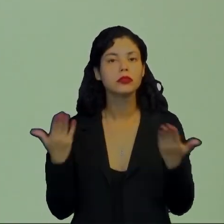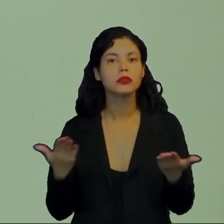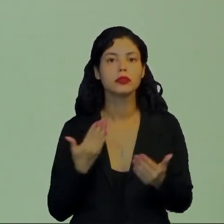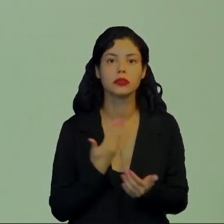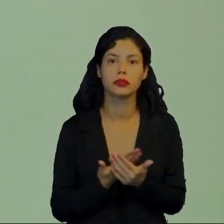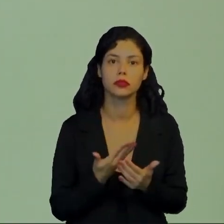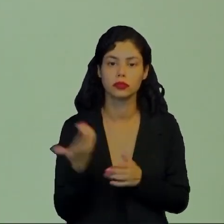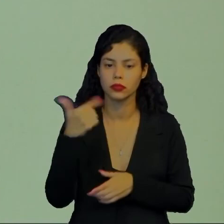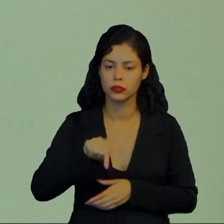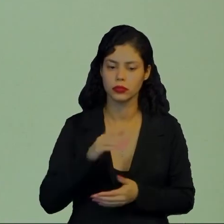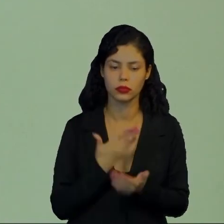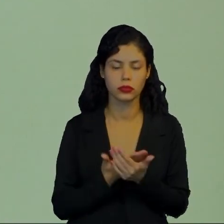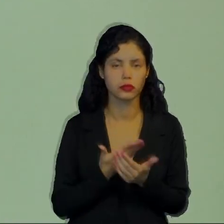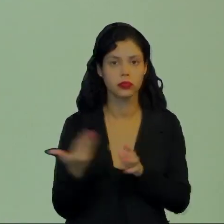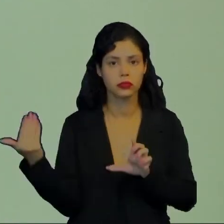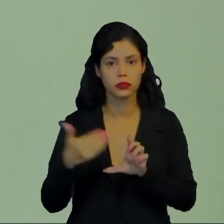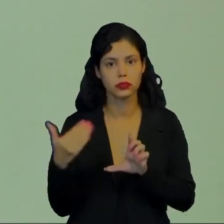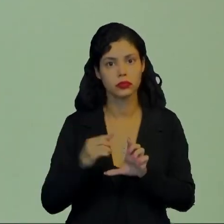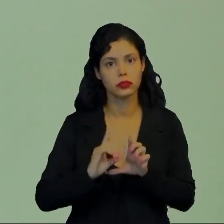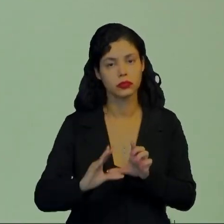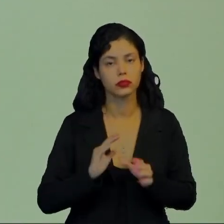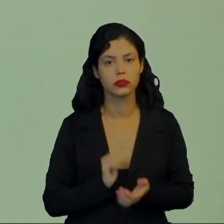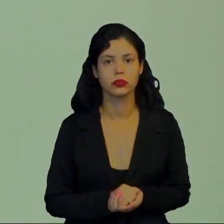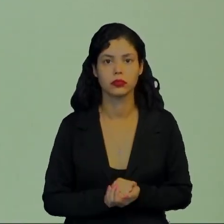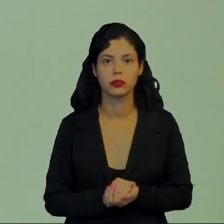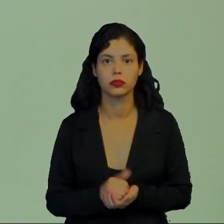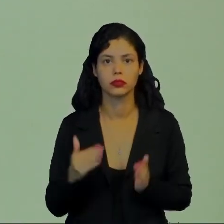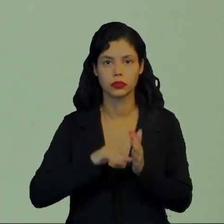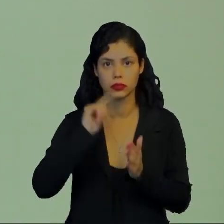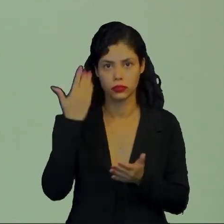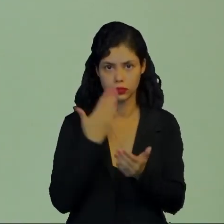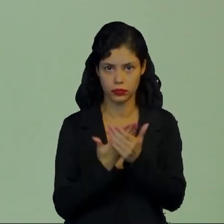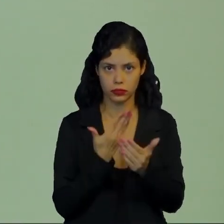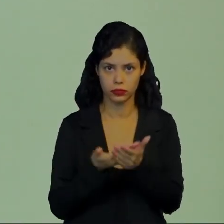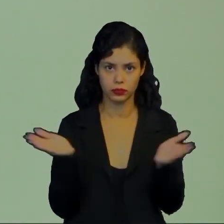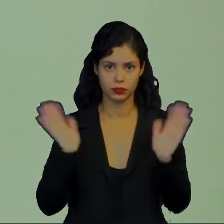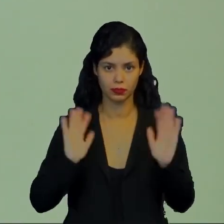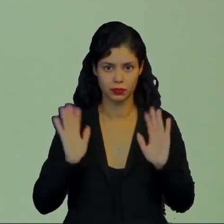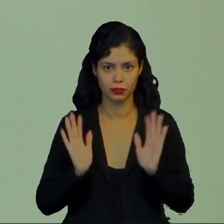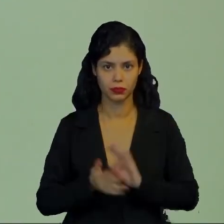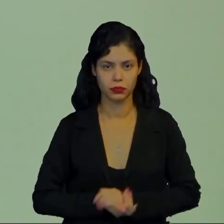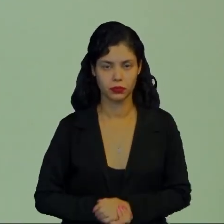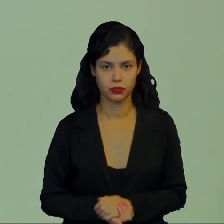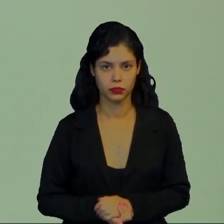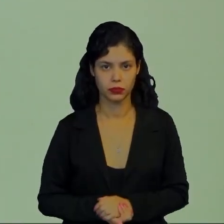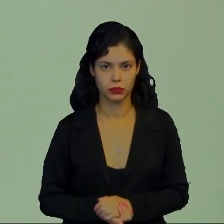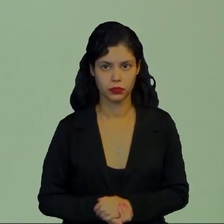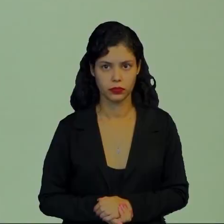Pessoal, para rever essa aula, acesse a plataforma Eduque e até a próxima aula.